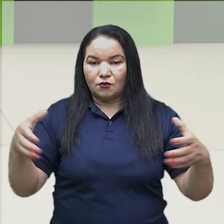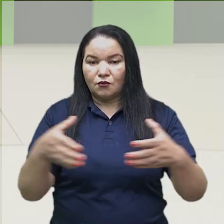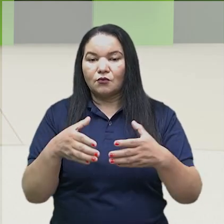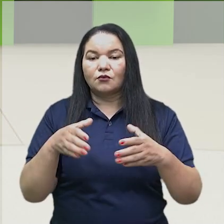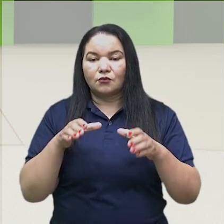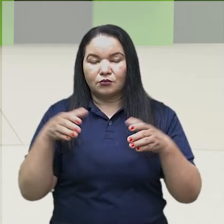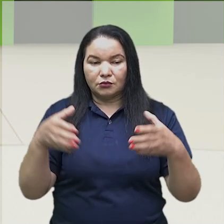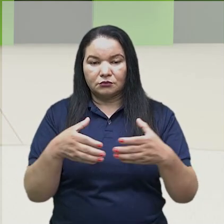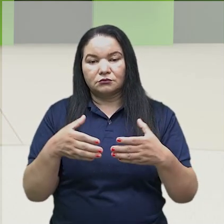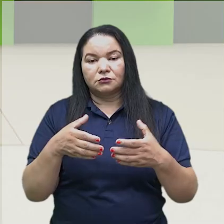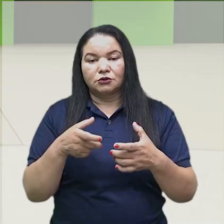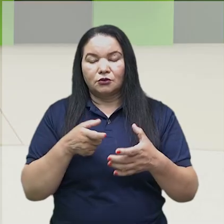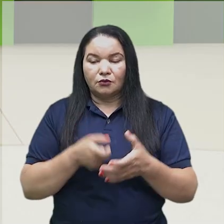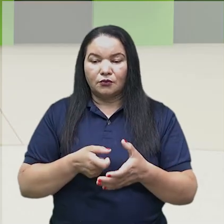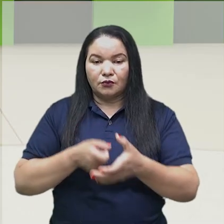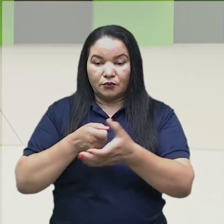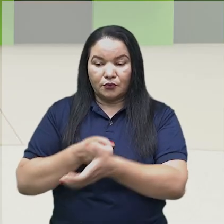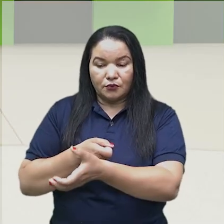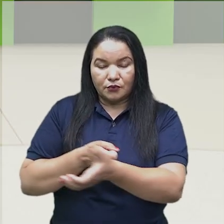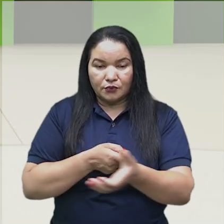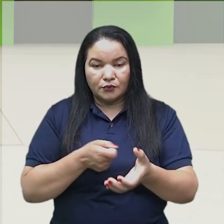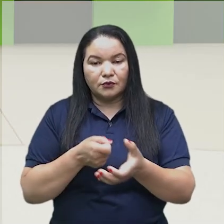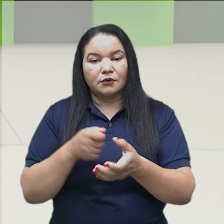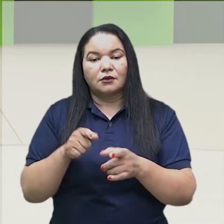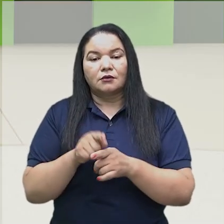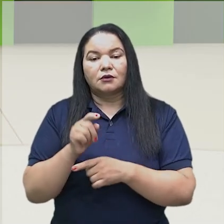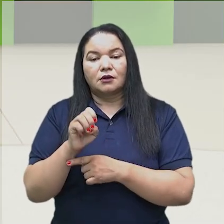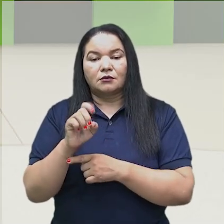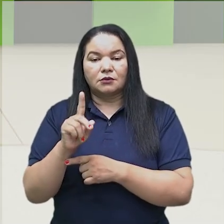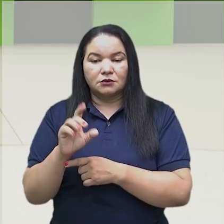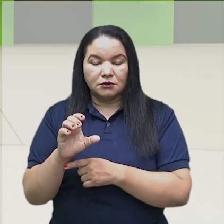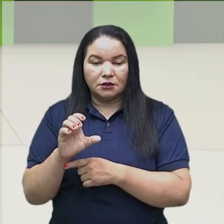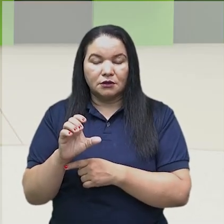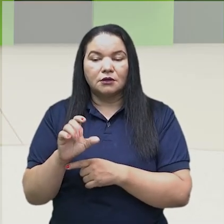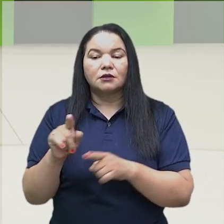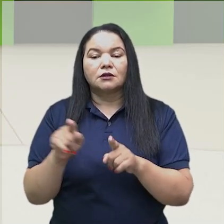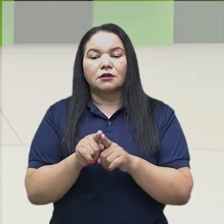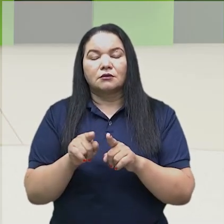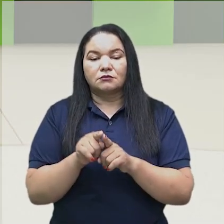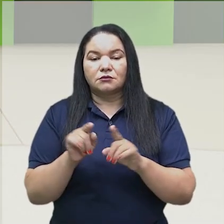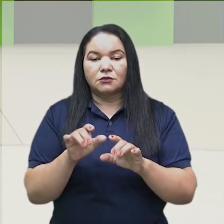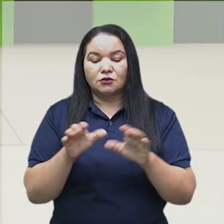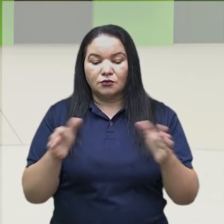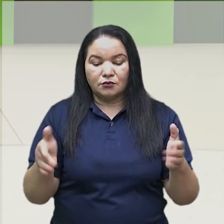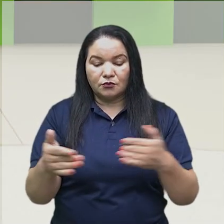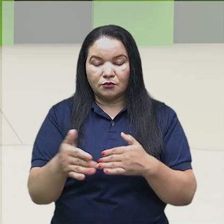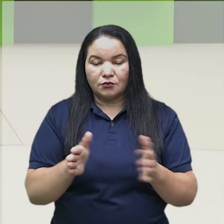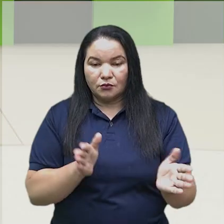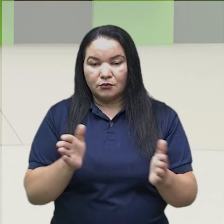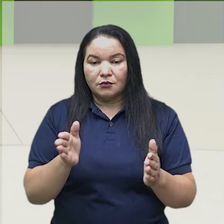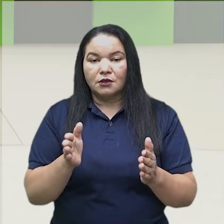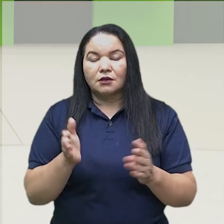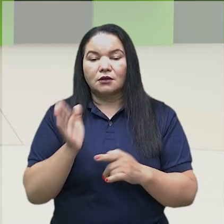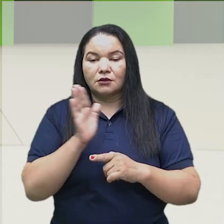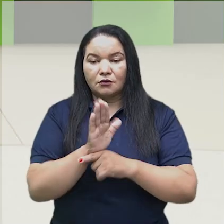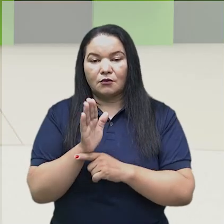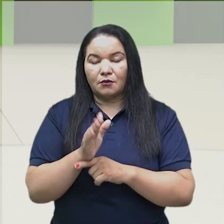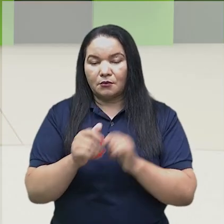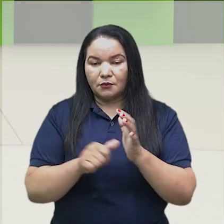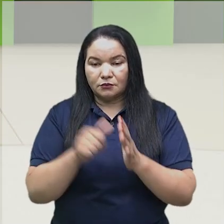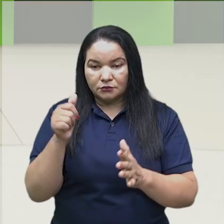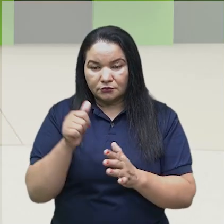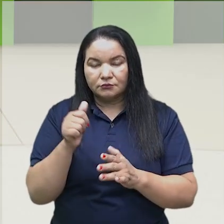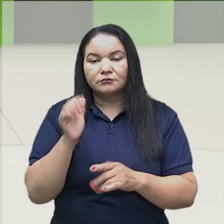como extintor de incêndio, né? É um EPC, né, coletivo. Aquela caixinha de primeiros socorros é também um